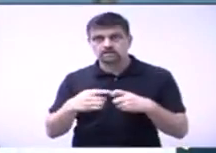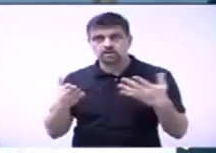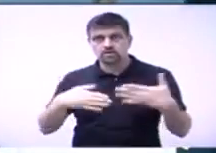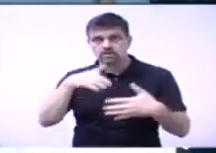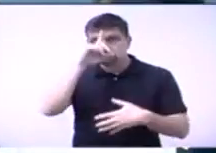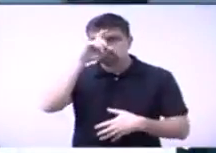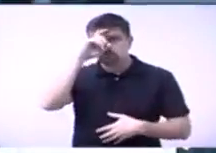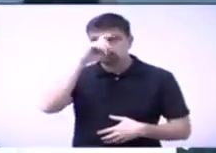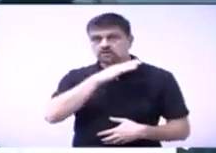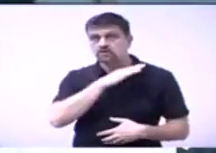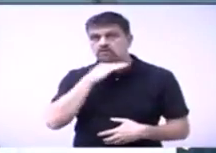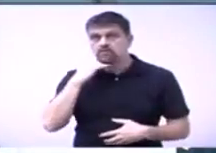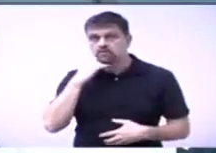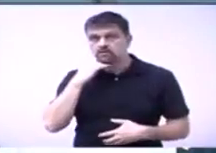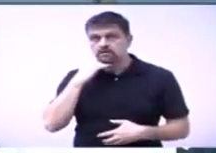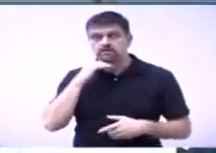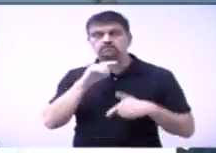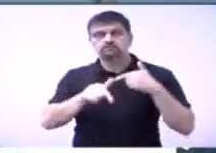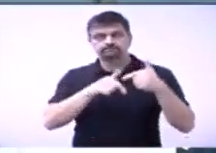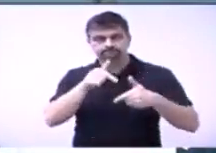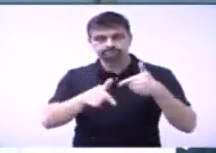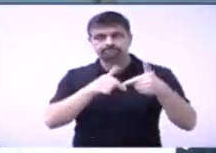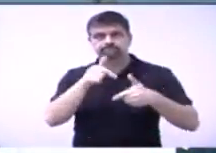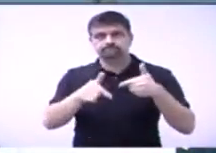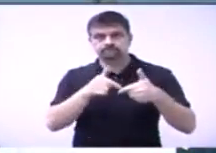Municipal em atendimento.